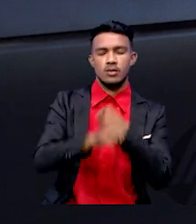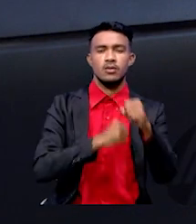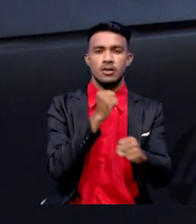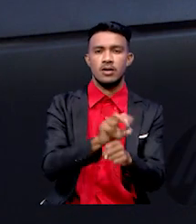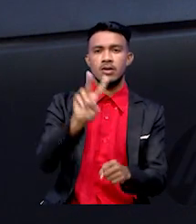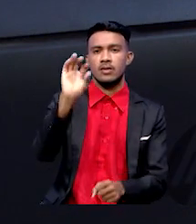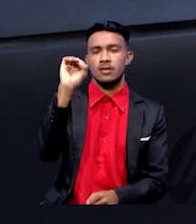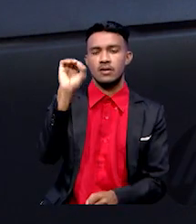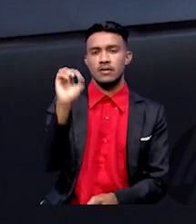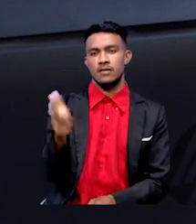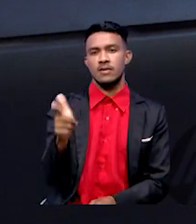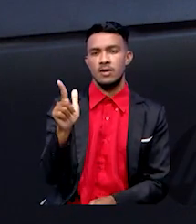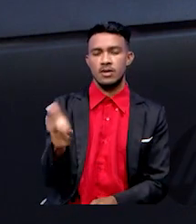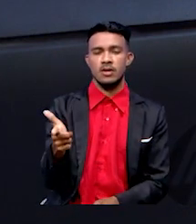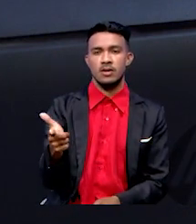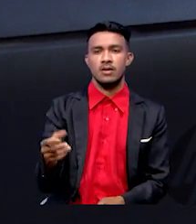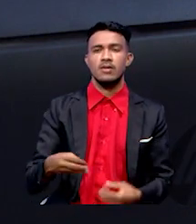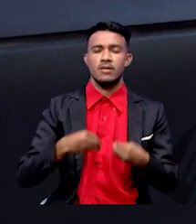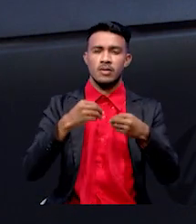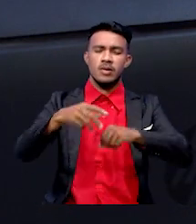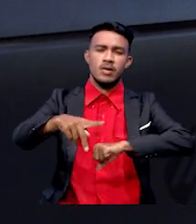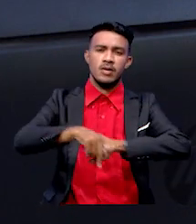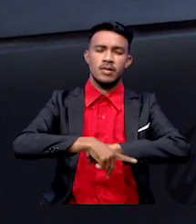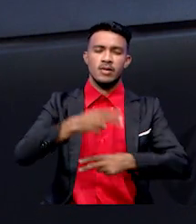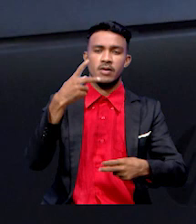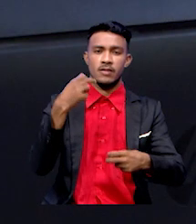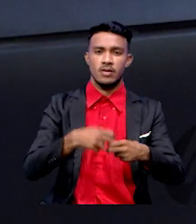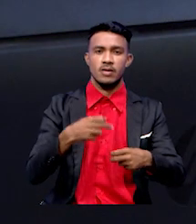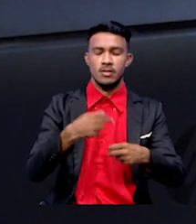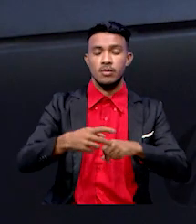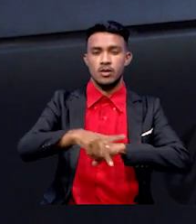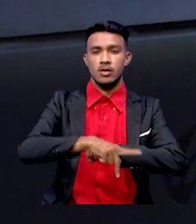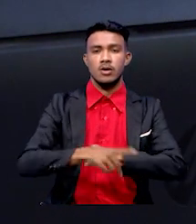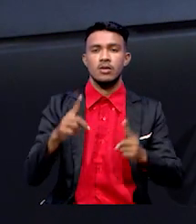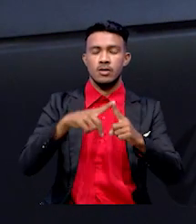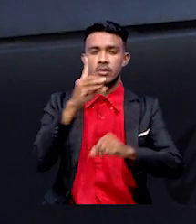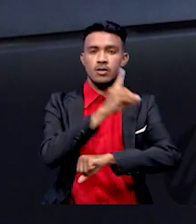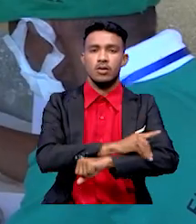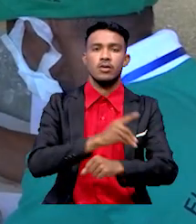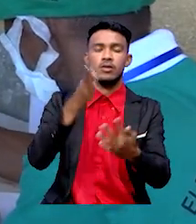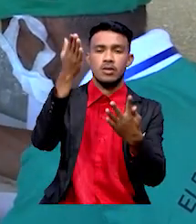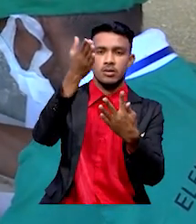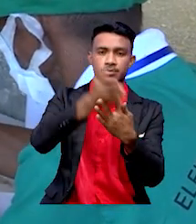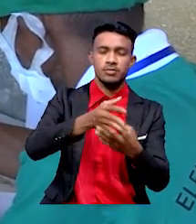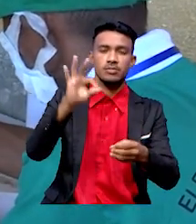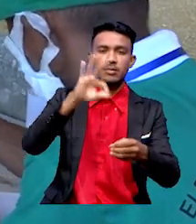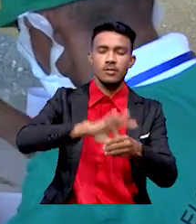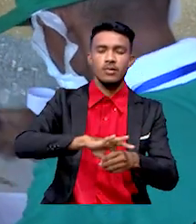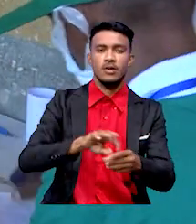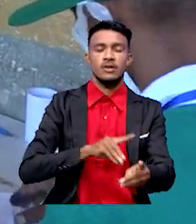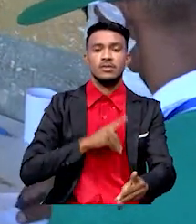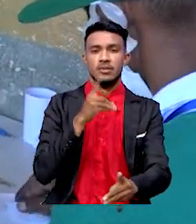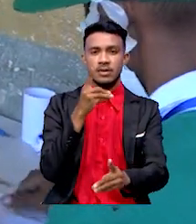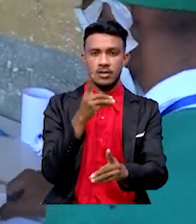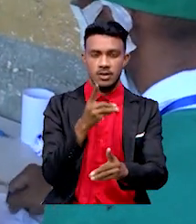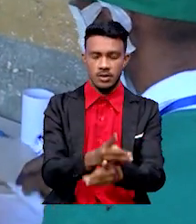2020, o demais, com impasse político Idané. Tô hoje, tamarasi com a eleição, festa da democracia,